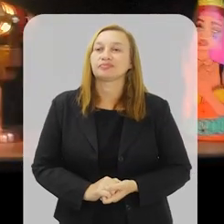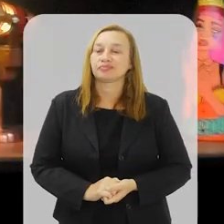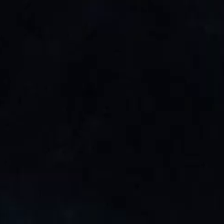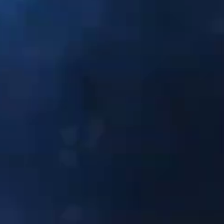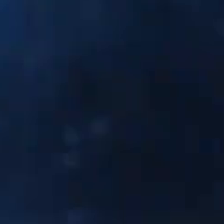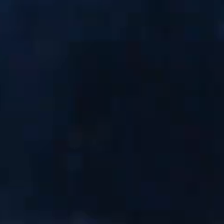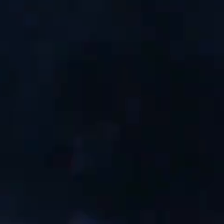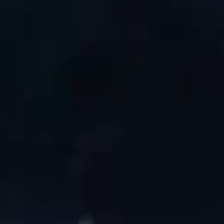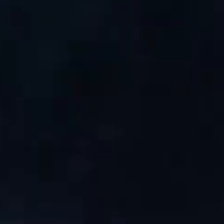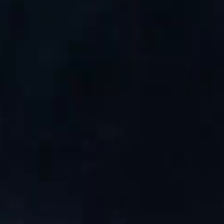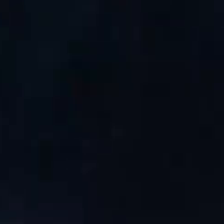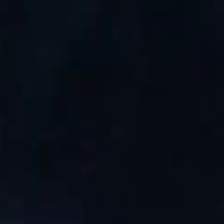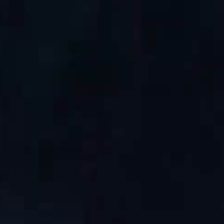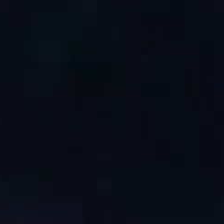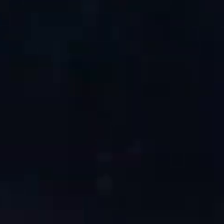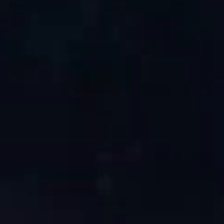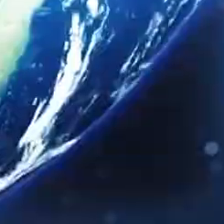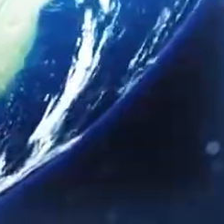Fronteiras